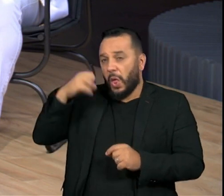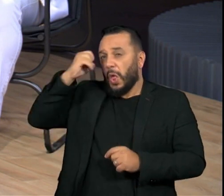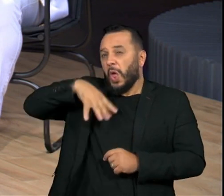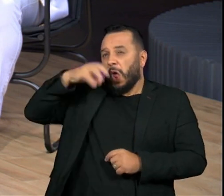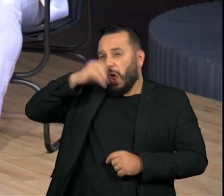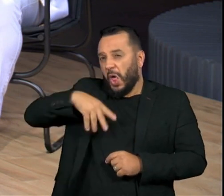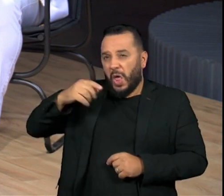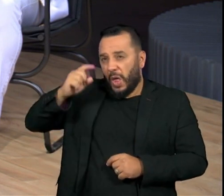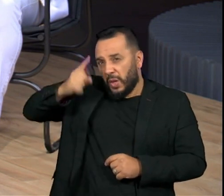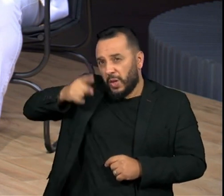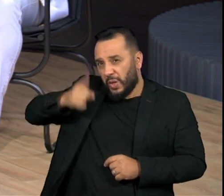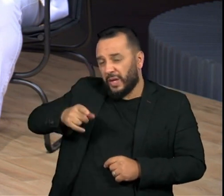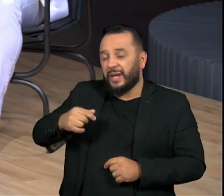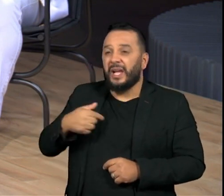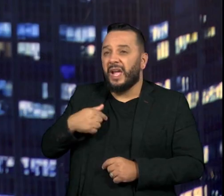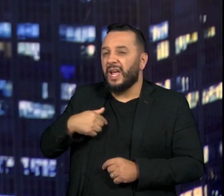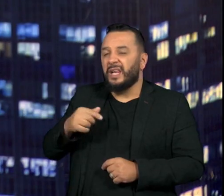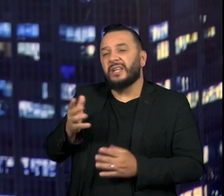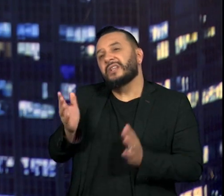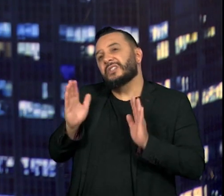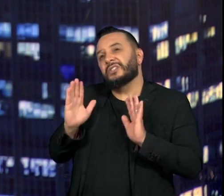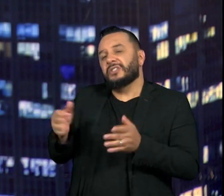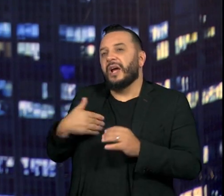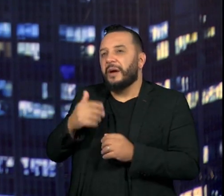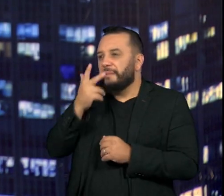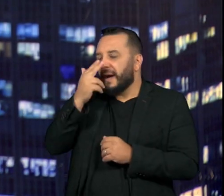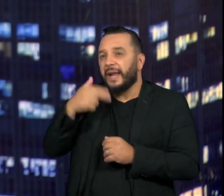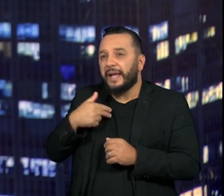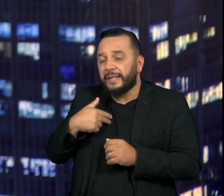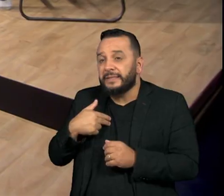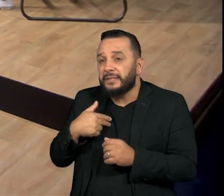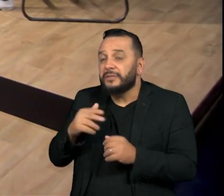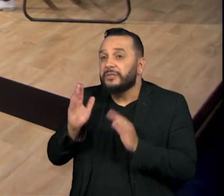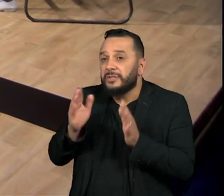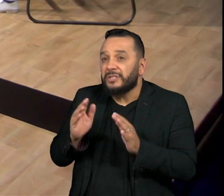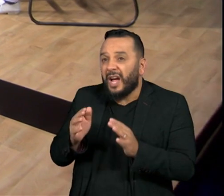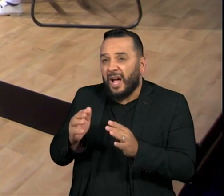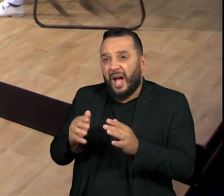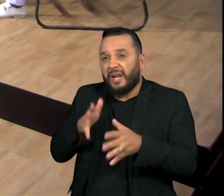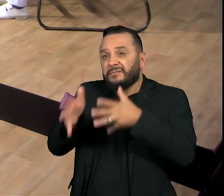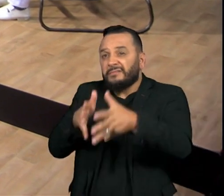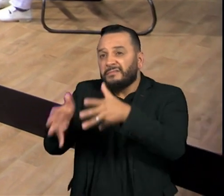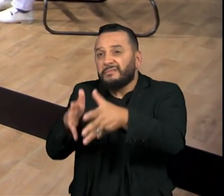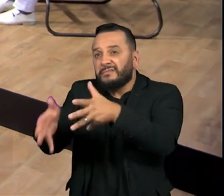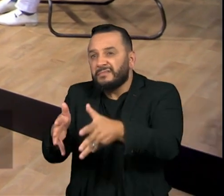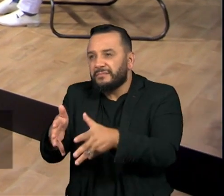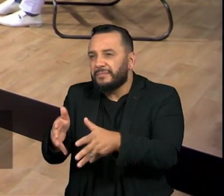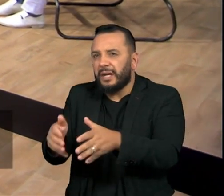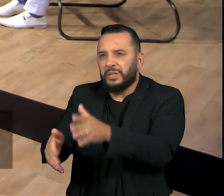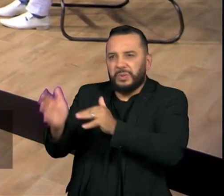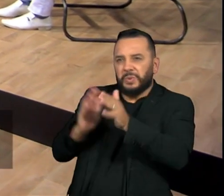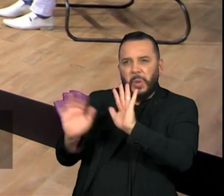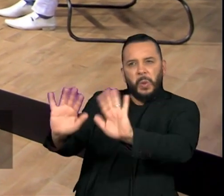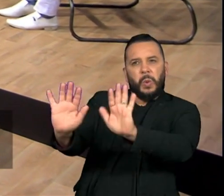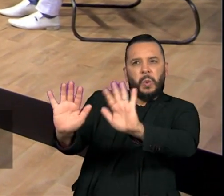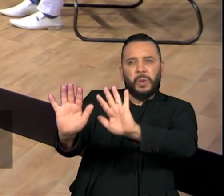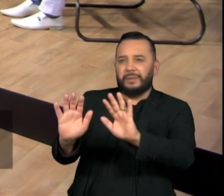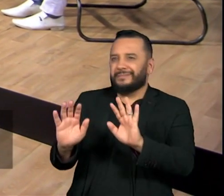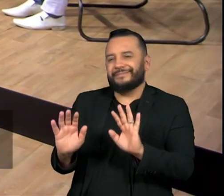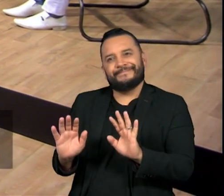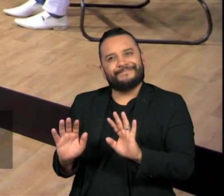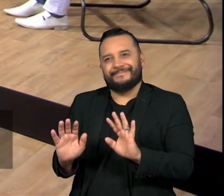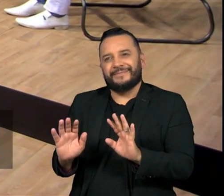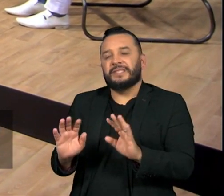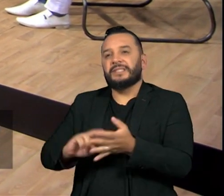completamente surdo. Ele fala, mas não quer ouvir ninguém, como bem lembrado pelo professor. Nós temos que dialogar, conversar, né?